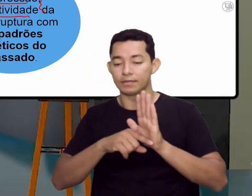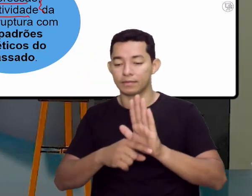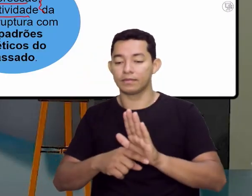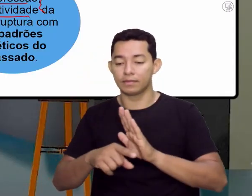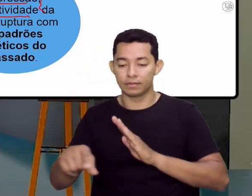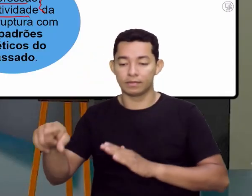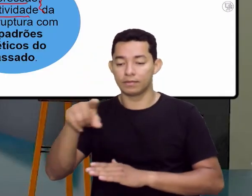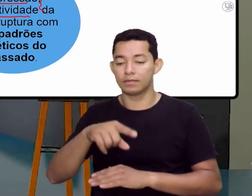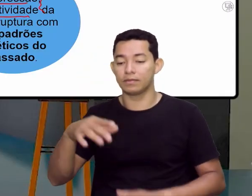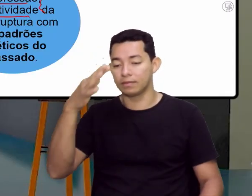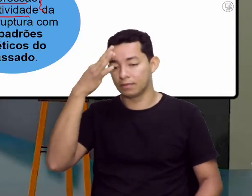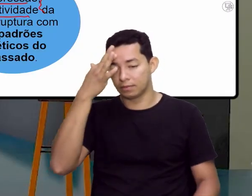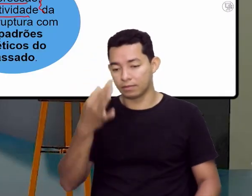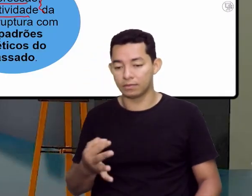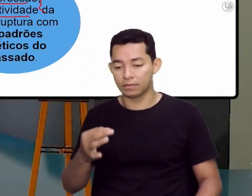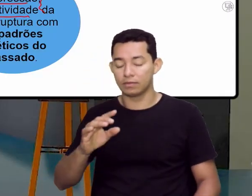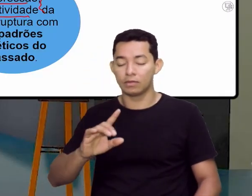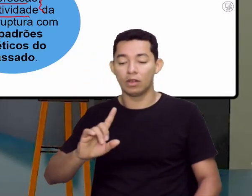gente vai